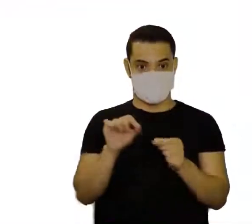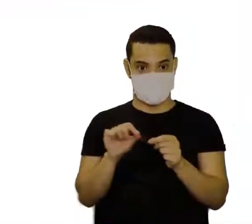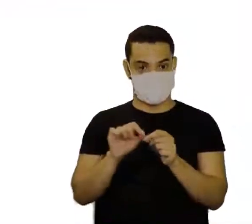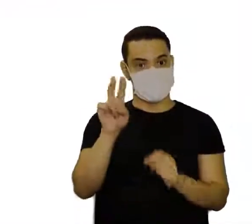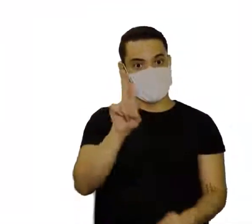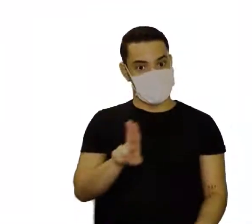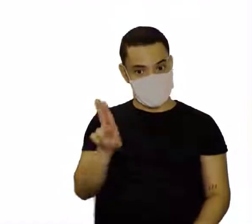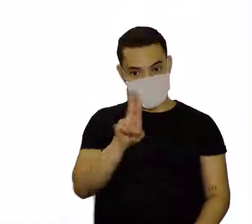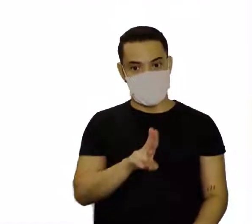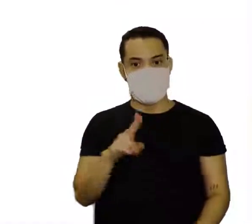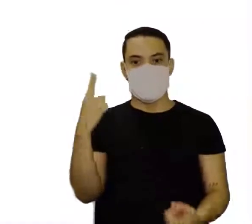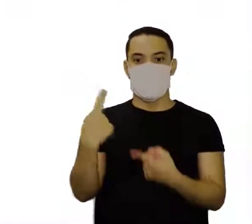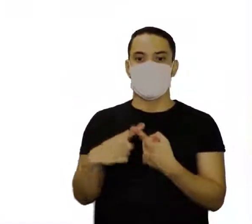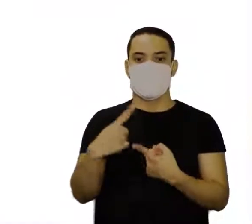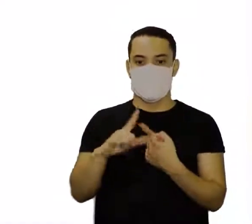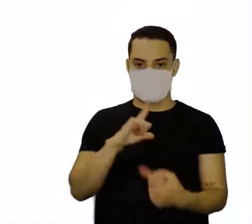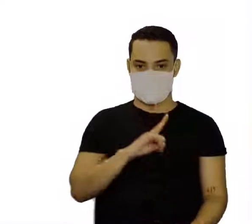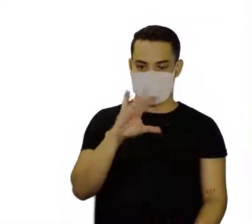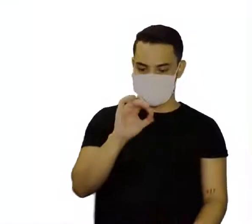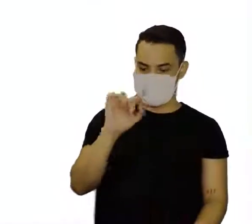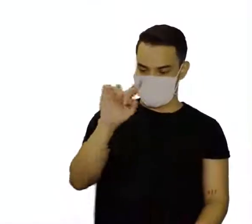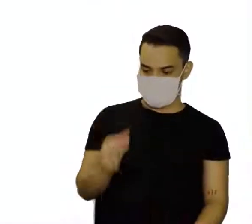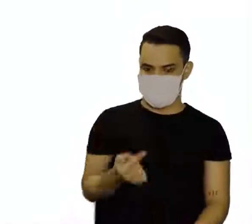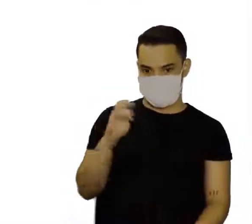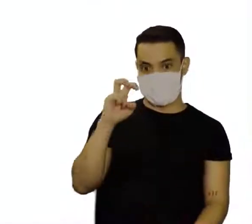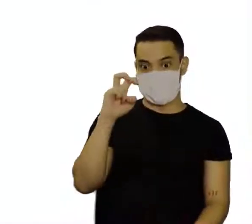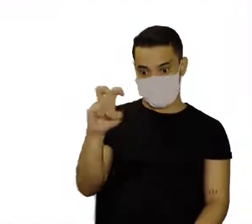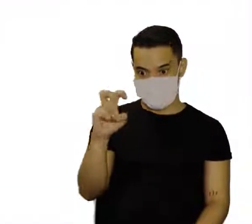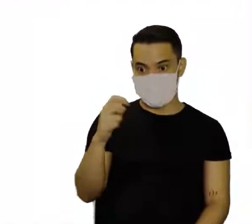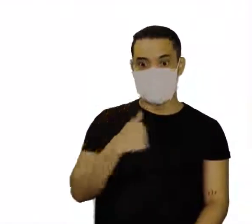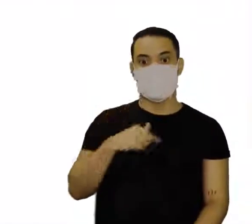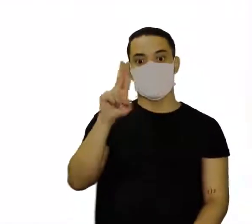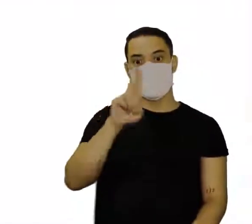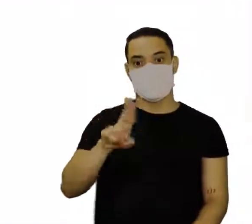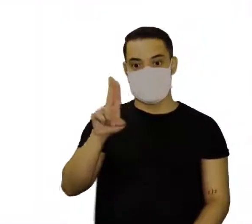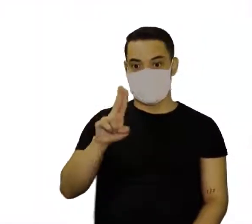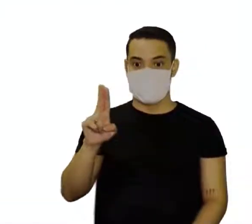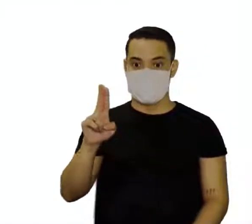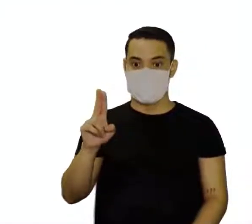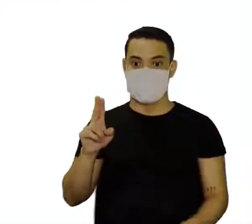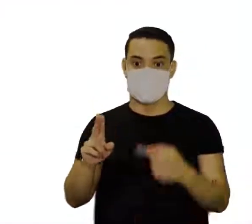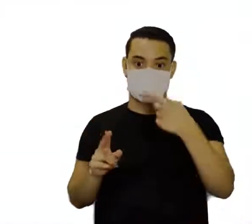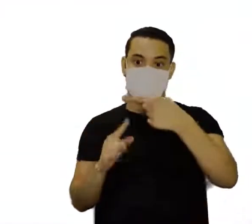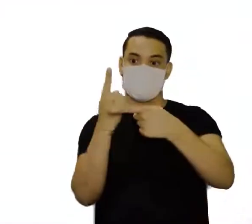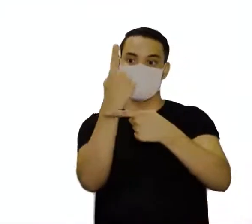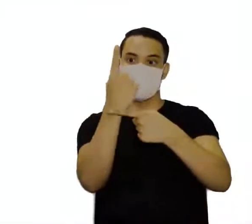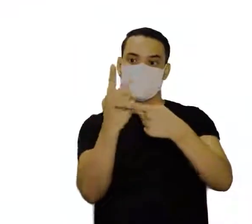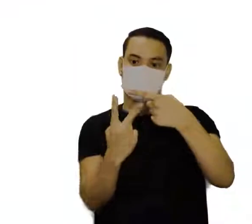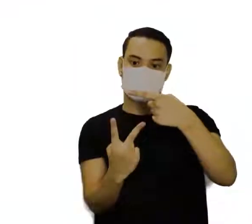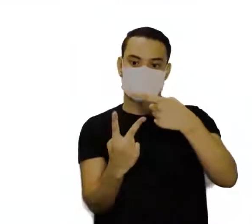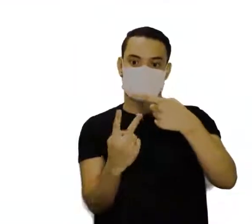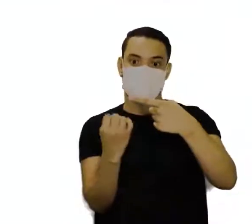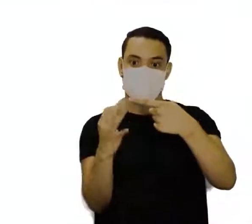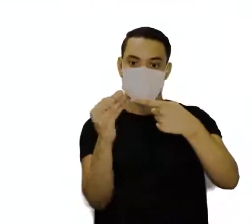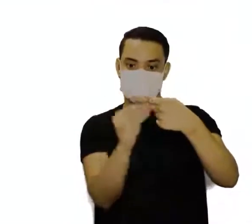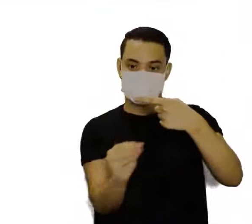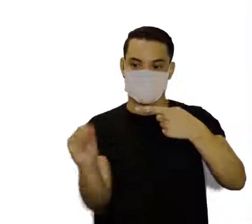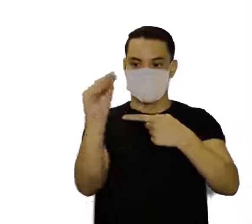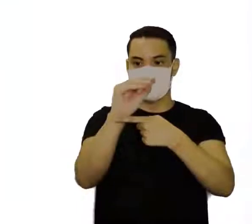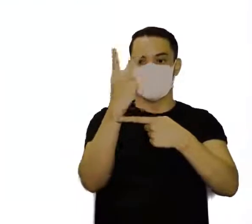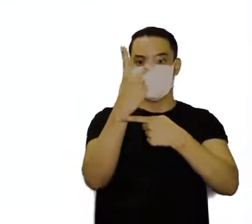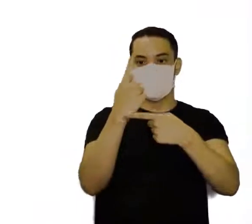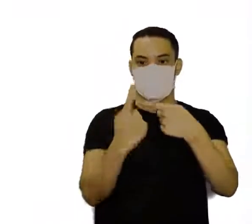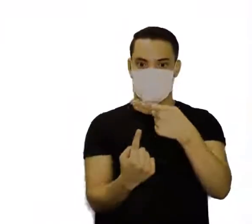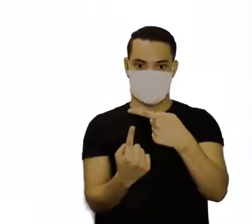quando eu tenho 0,5, multiplicando, o 2 está lá embaixo, e quando é dividindo, ele passa multiplicando. Por